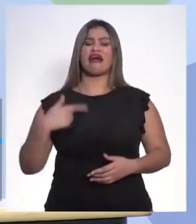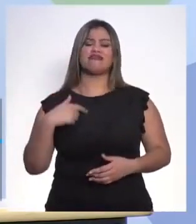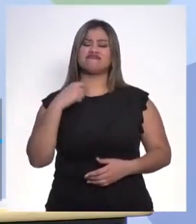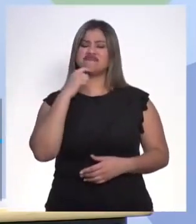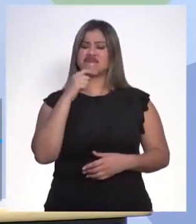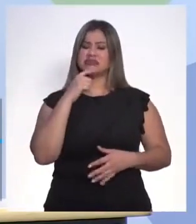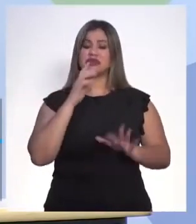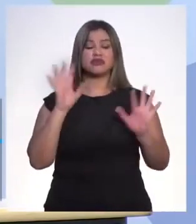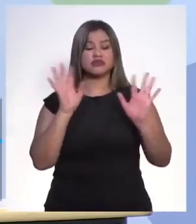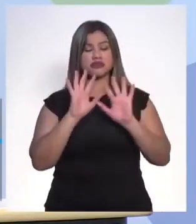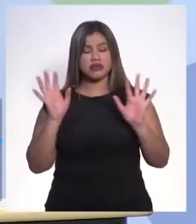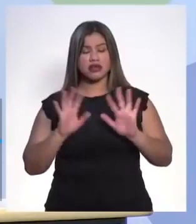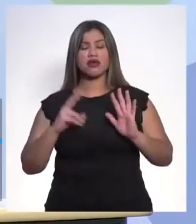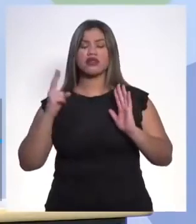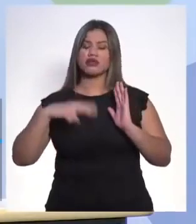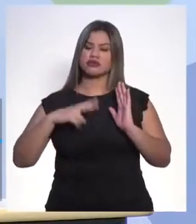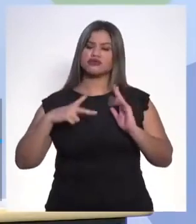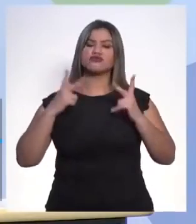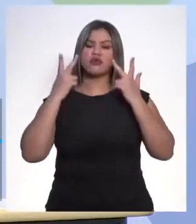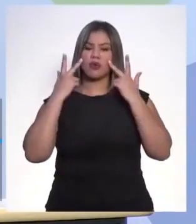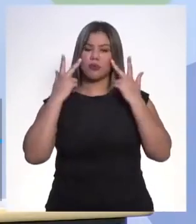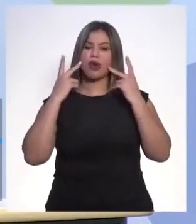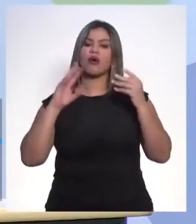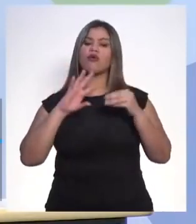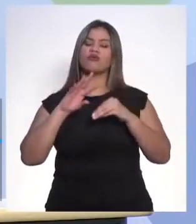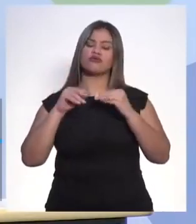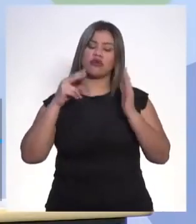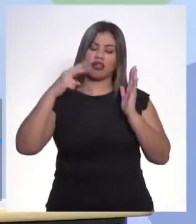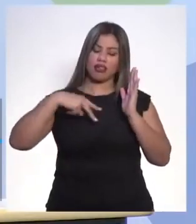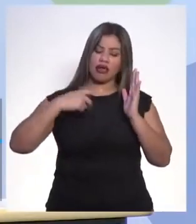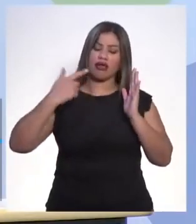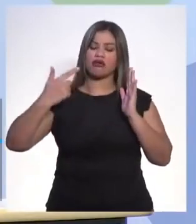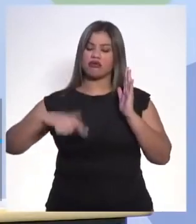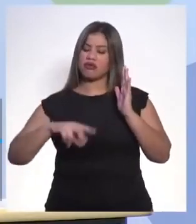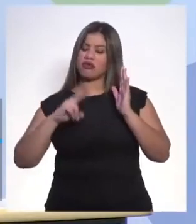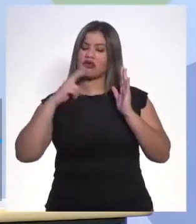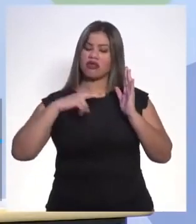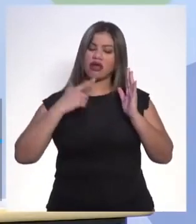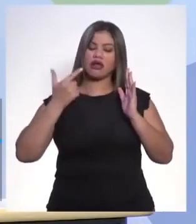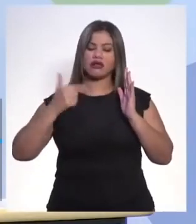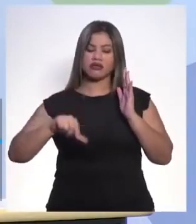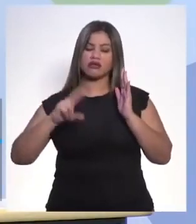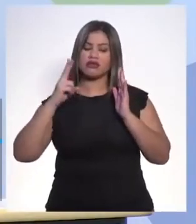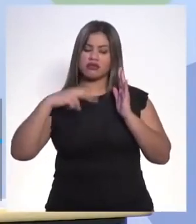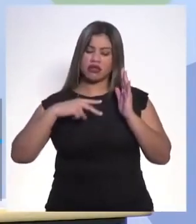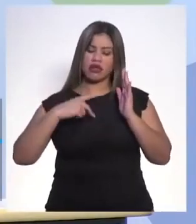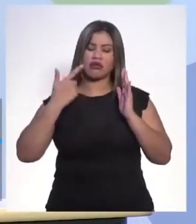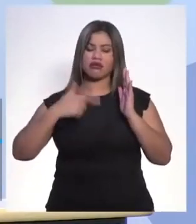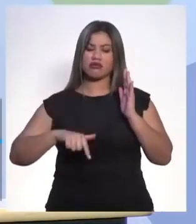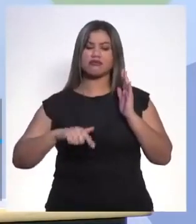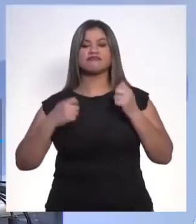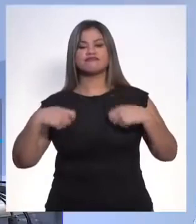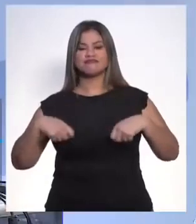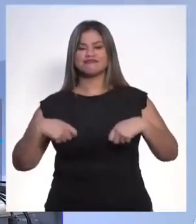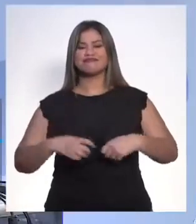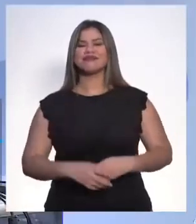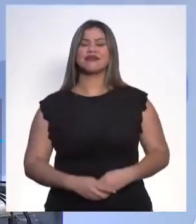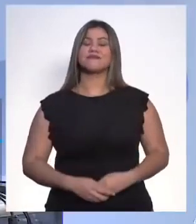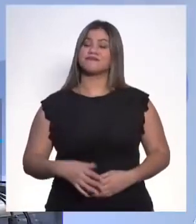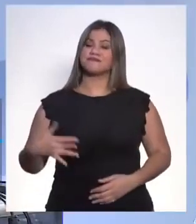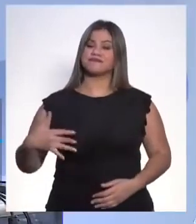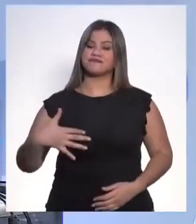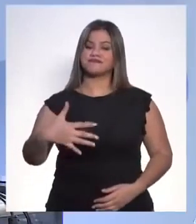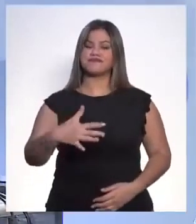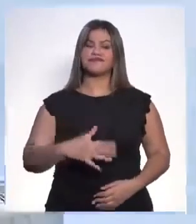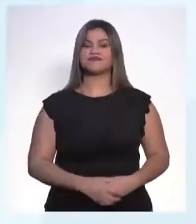conseguindo. É assim mesmo, a leitura é assim. Você vai e volta o tempo todo. Ela não é linear. Exatamente. Aí, continuando.